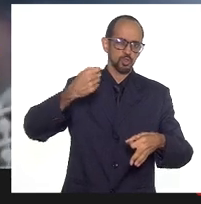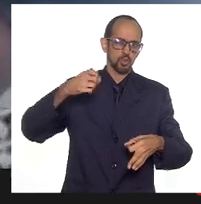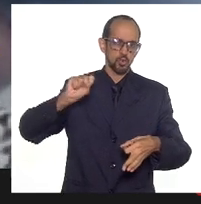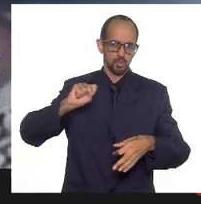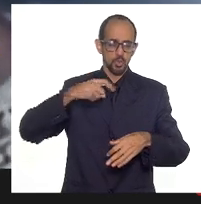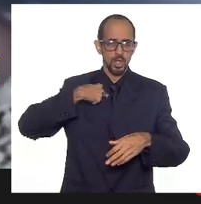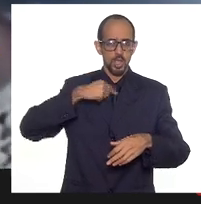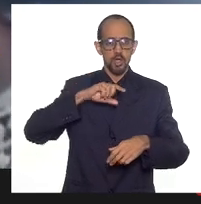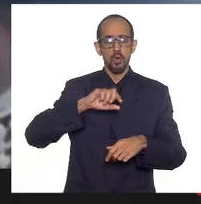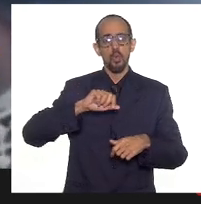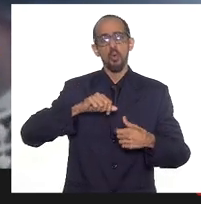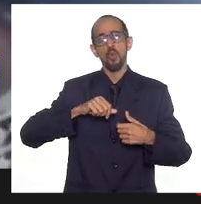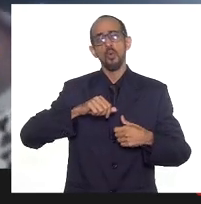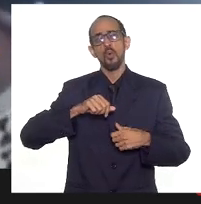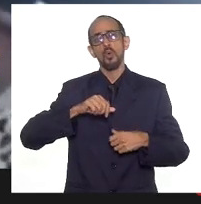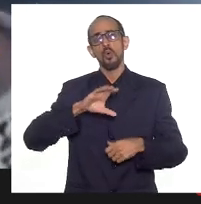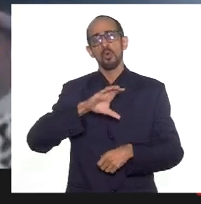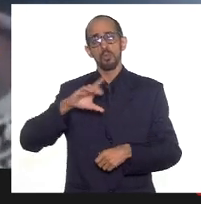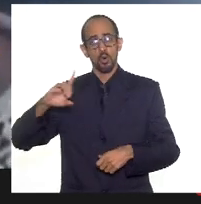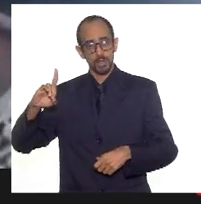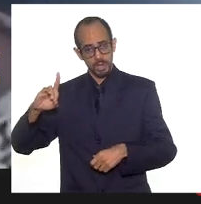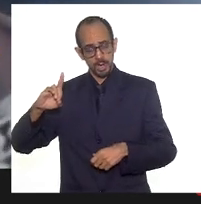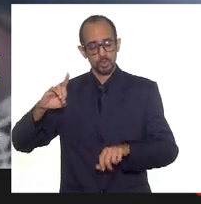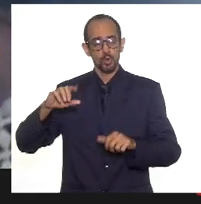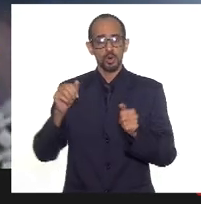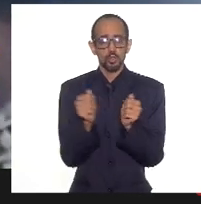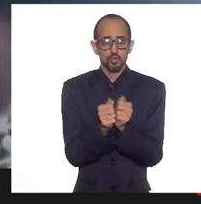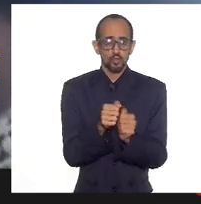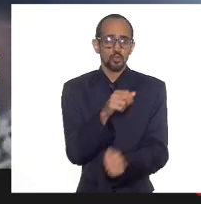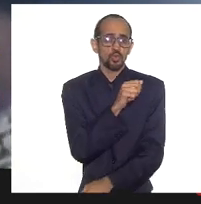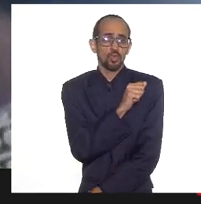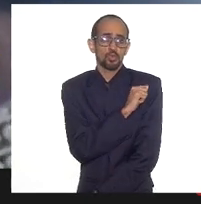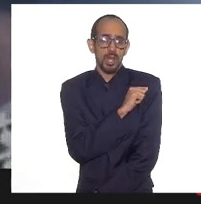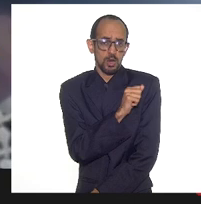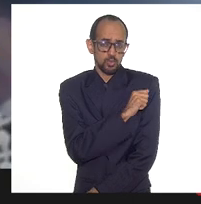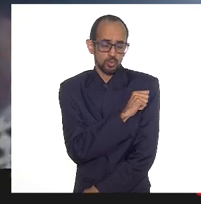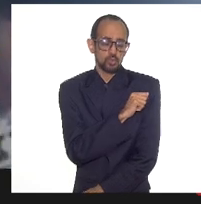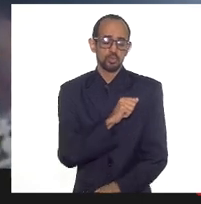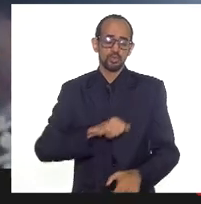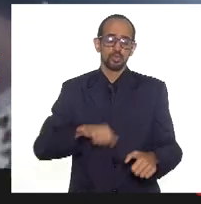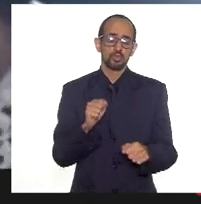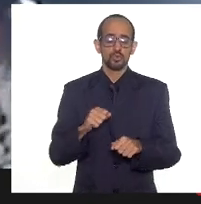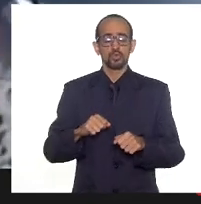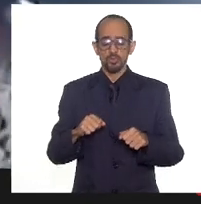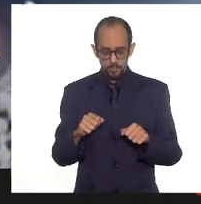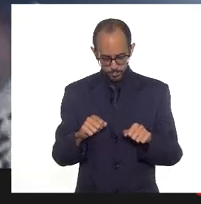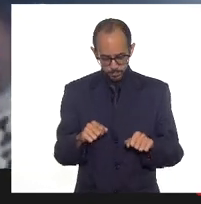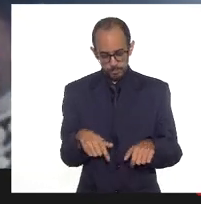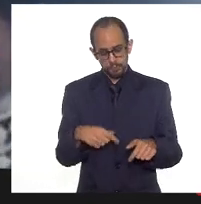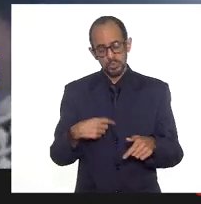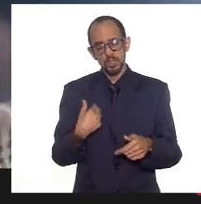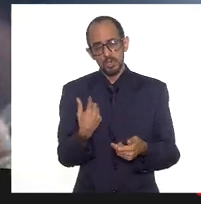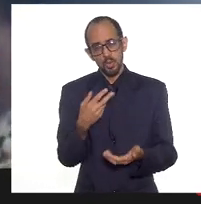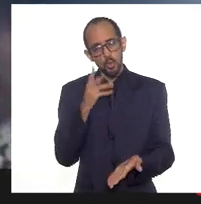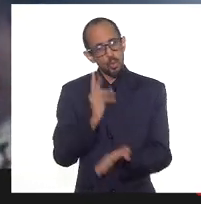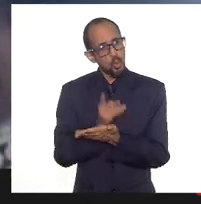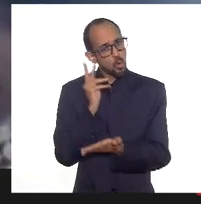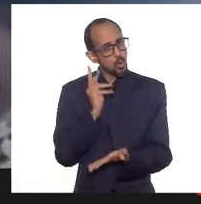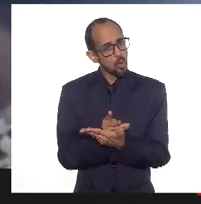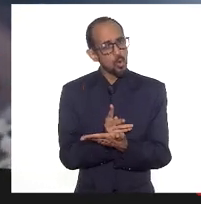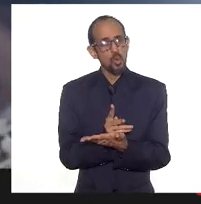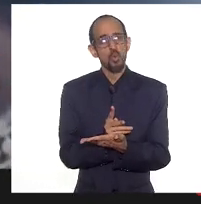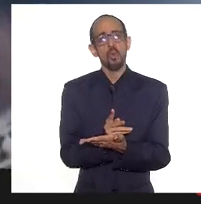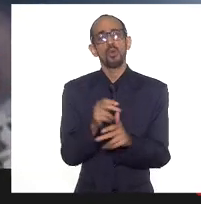trabalho, né, com os estudantes que trabalhavam comigo, e a partir daí eu tenho feito pesquisa em